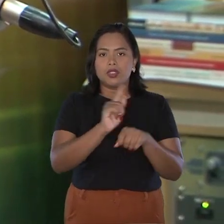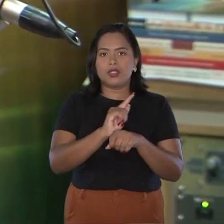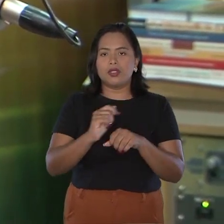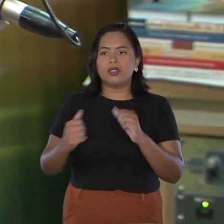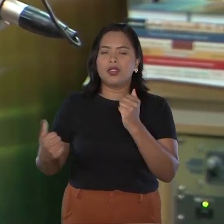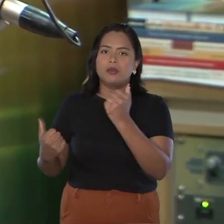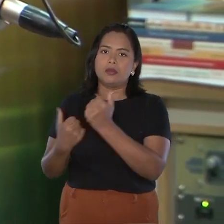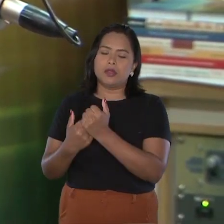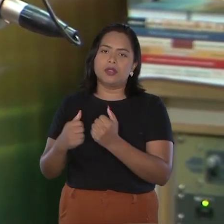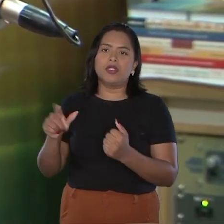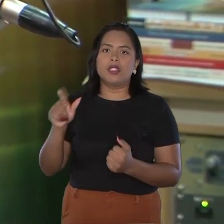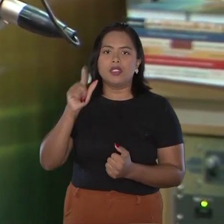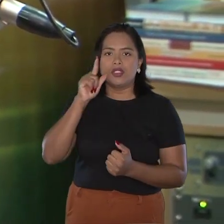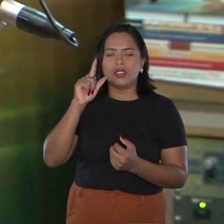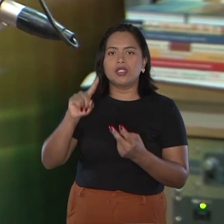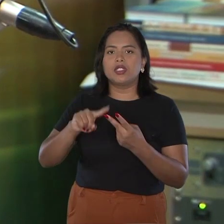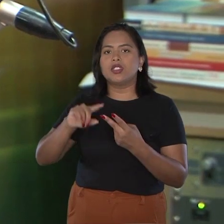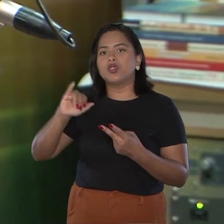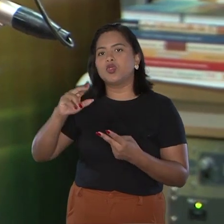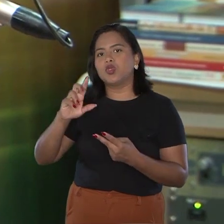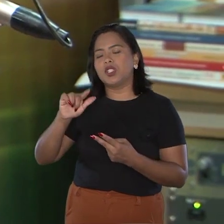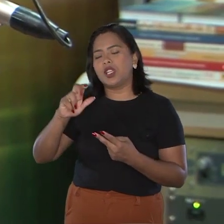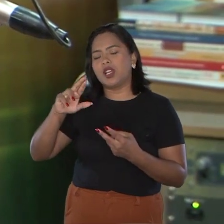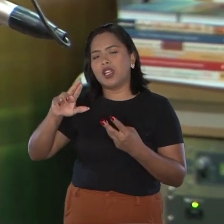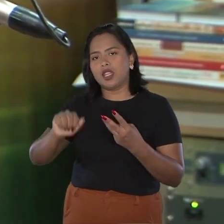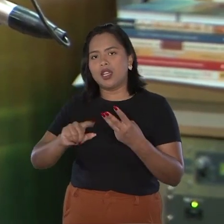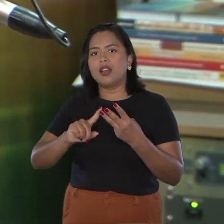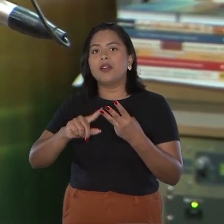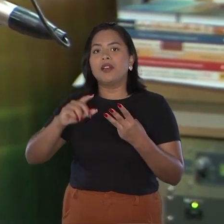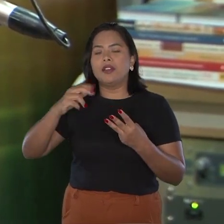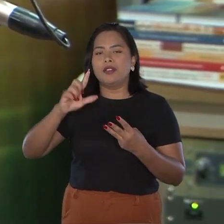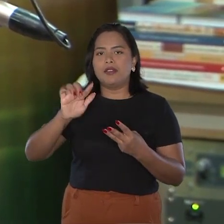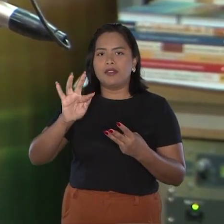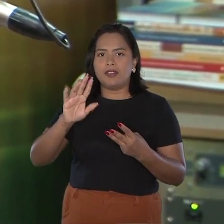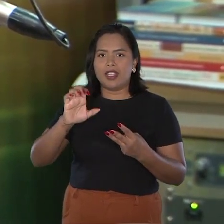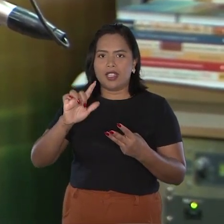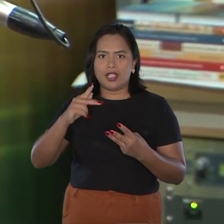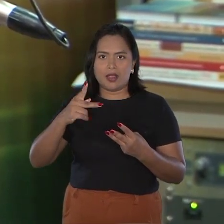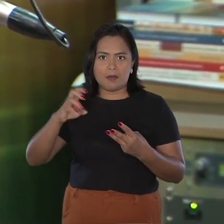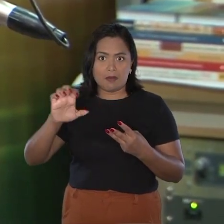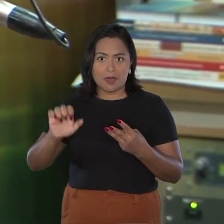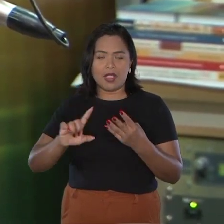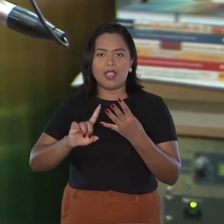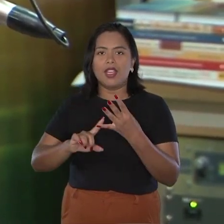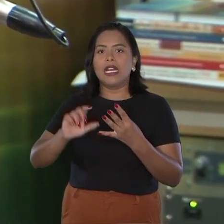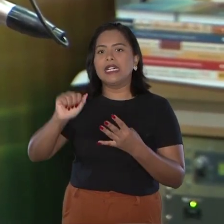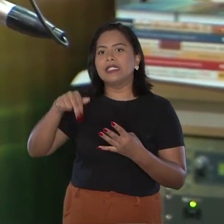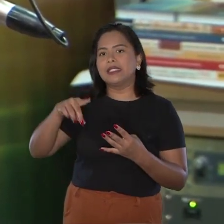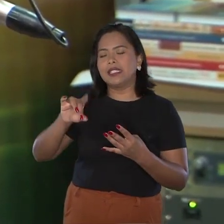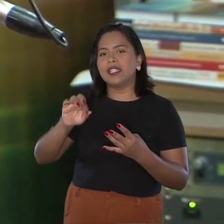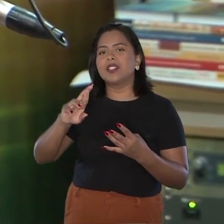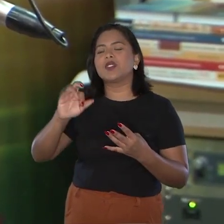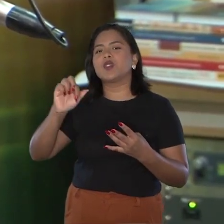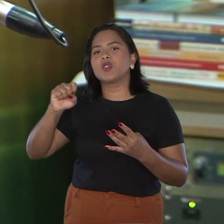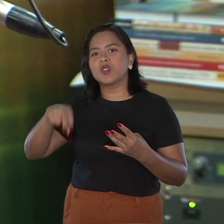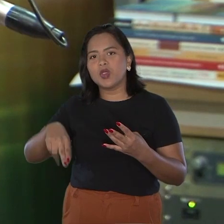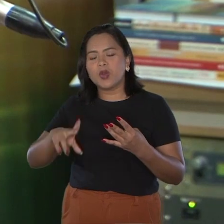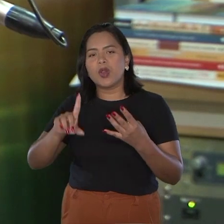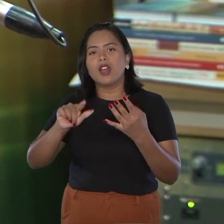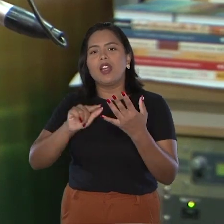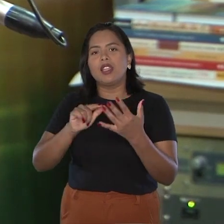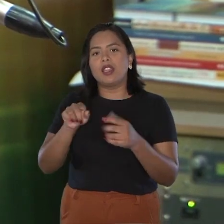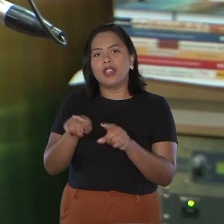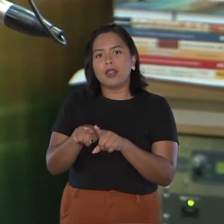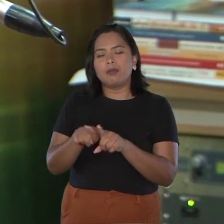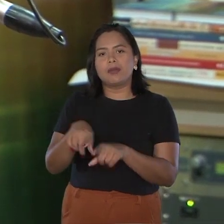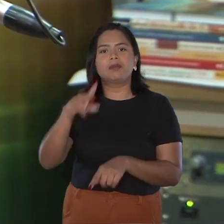contou com a colaboração de Letícia Moraes Juliana Barros Felipe Reis Daniel Anderson Oliveira e Paulo César Reis muito obrigada